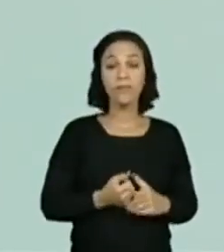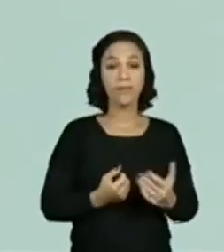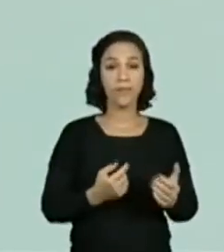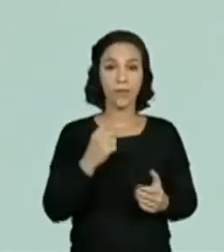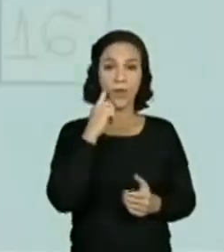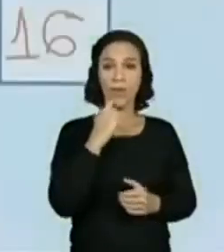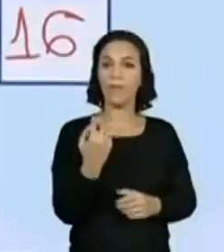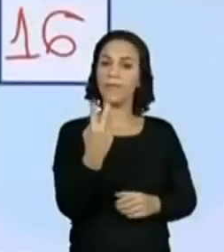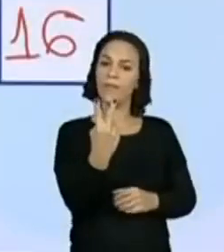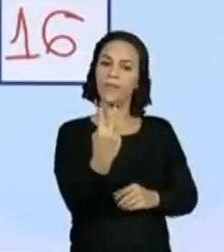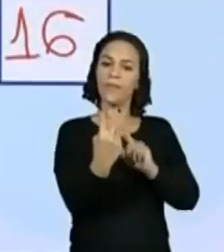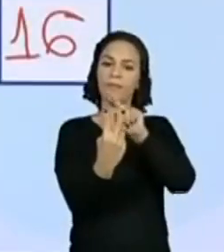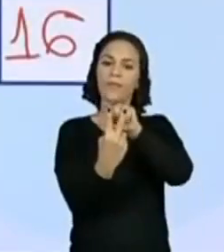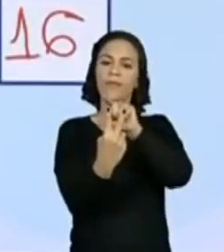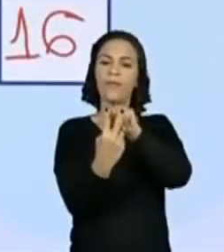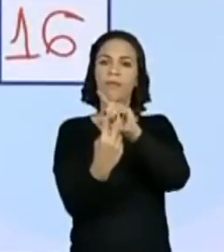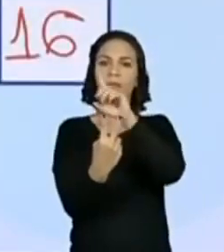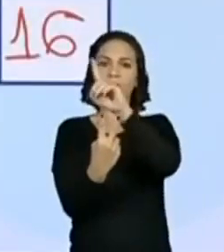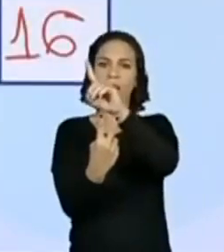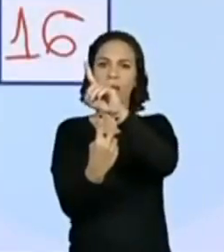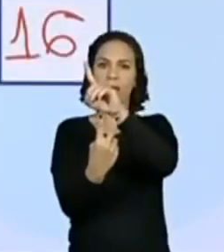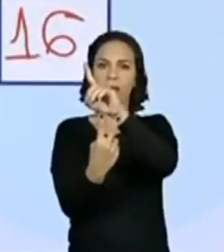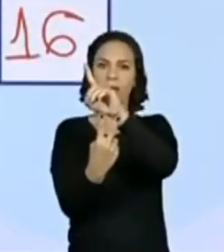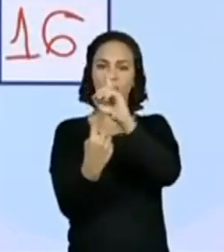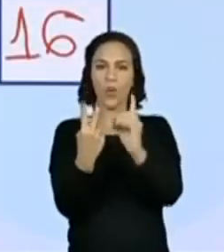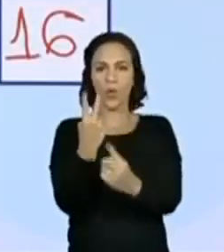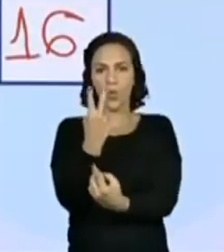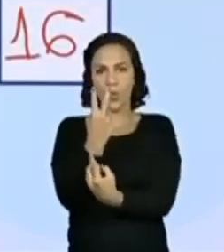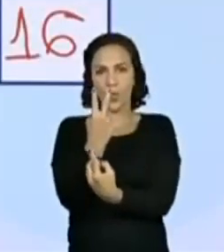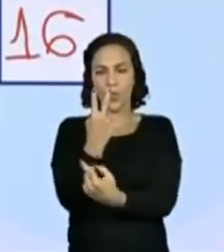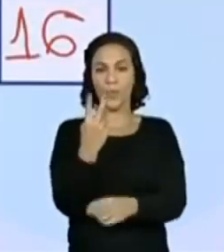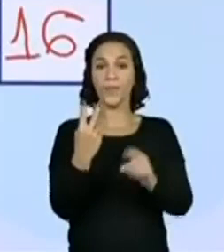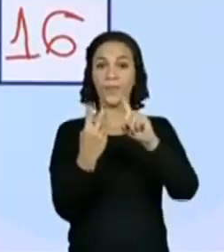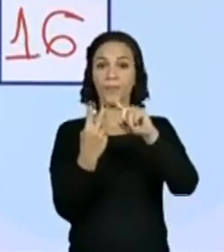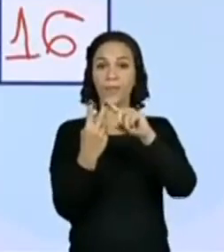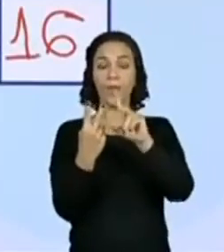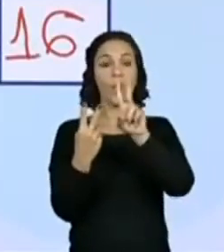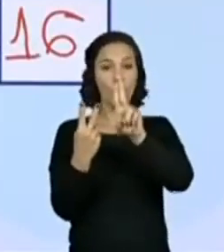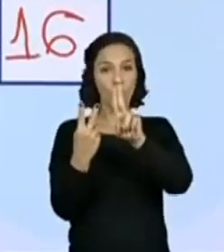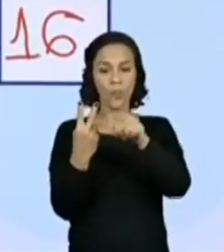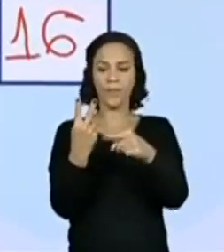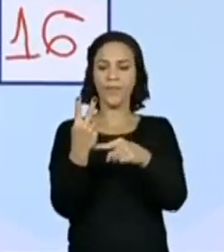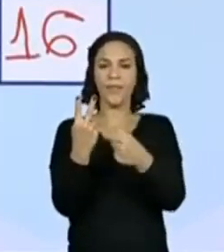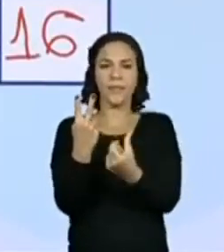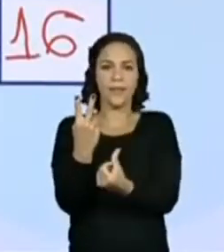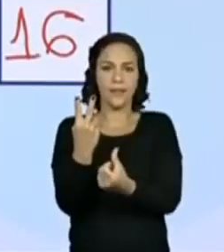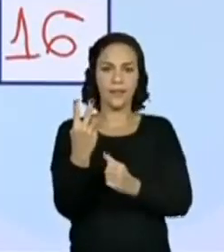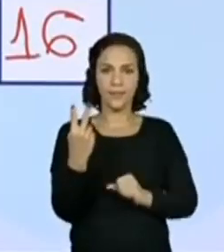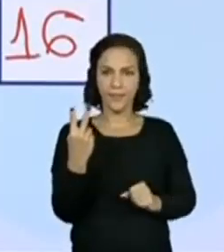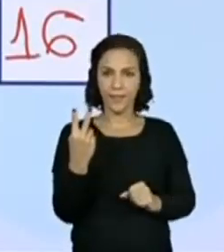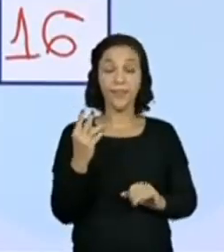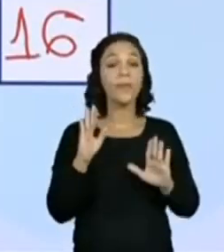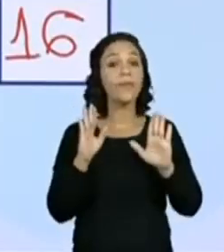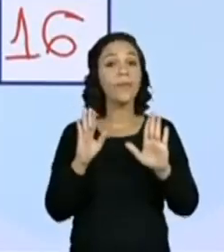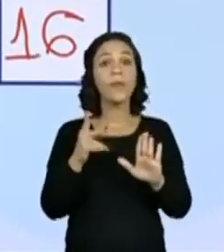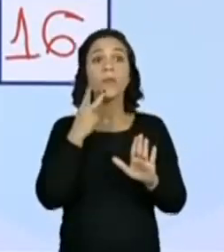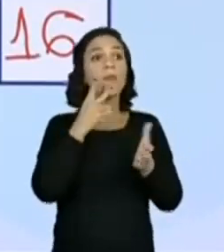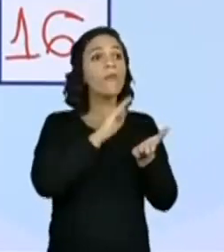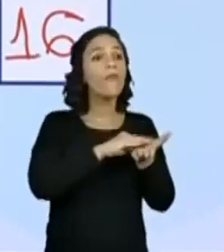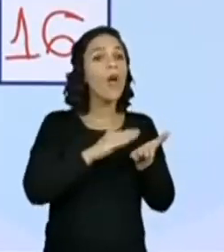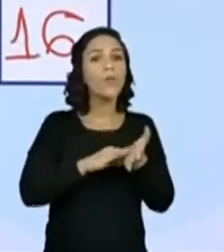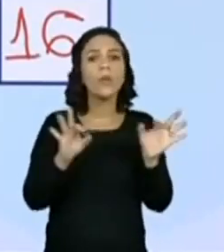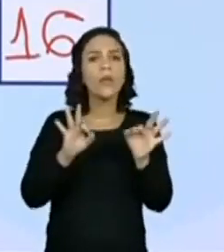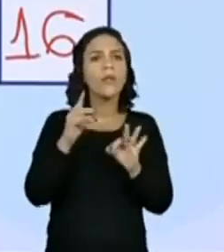6 unidades. E nós podemos observar aqui que nenhuma criança ficou faltando contar. Mas se nós não tivéssemos feito